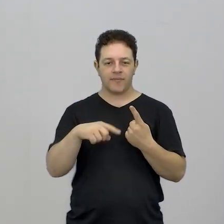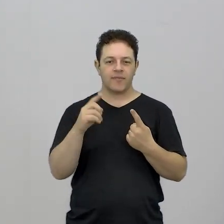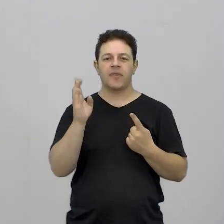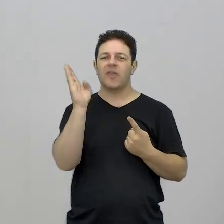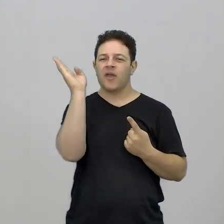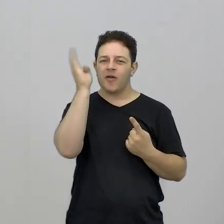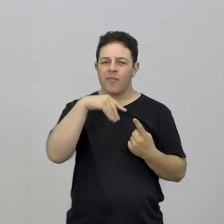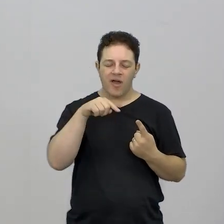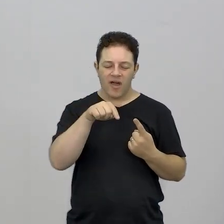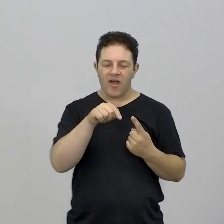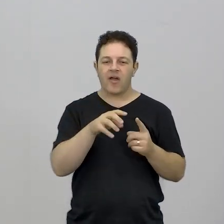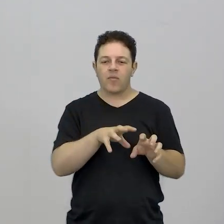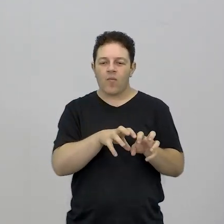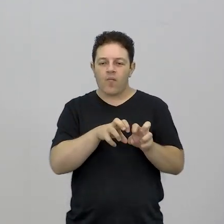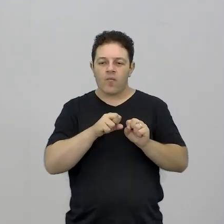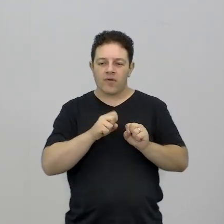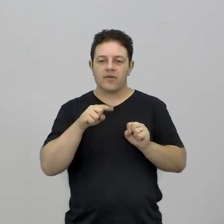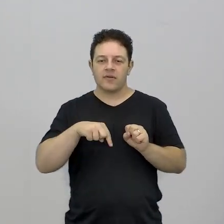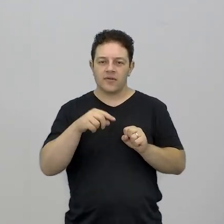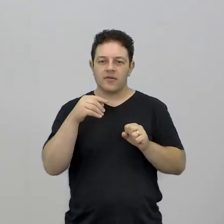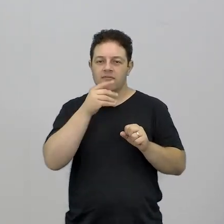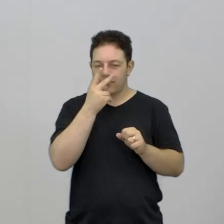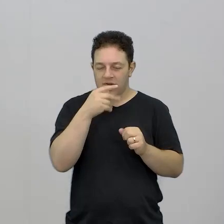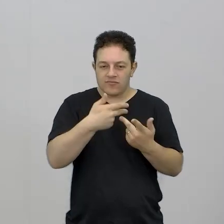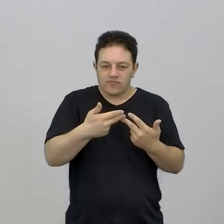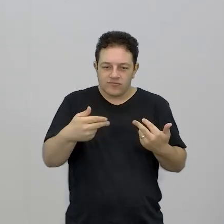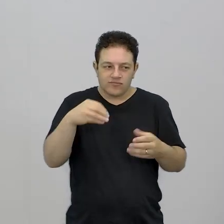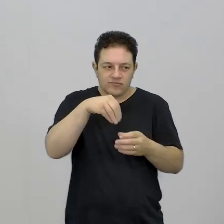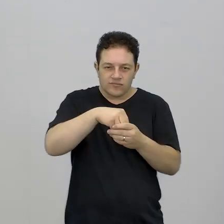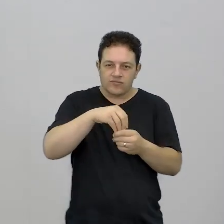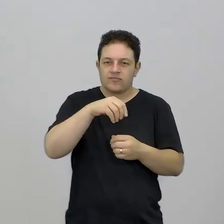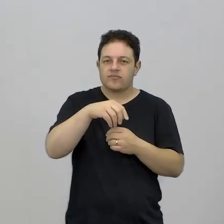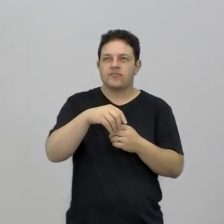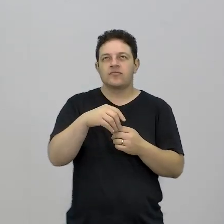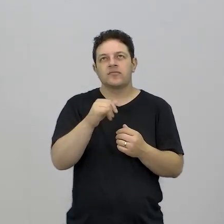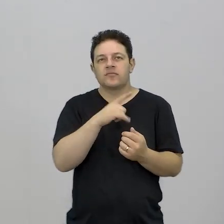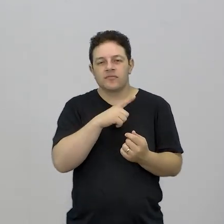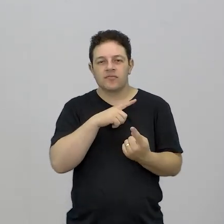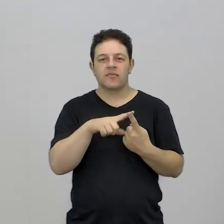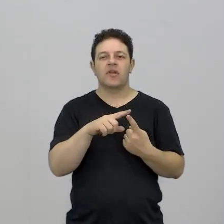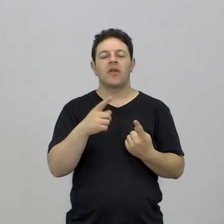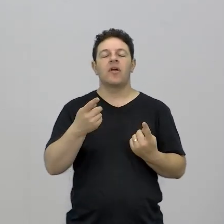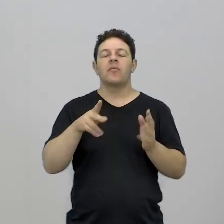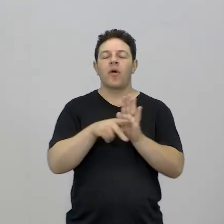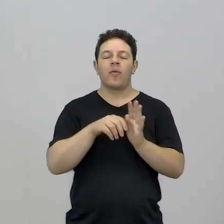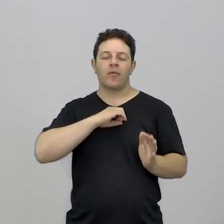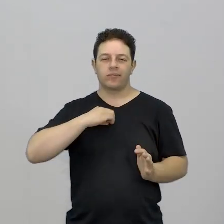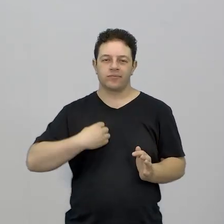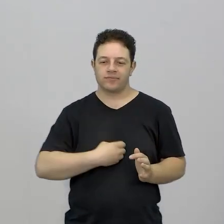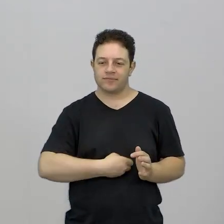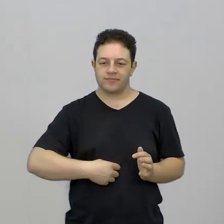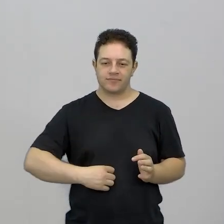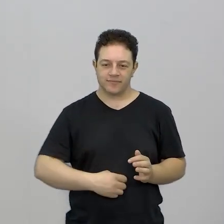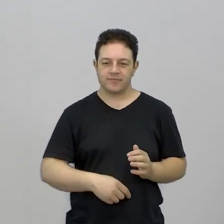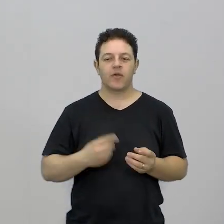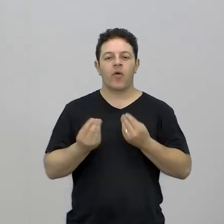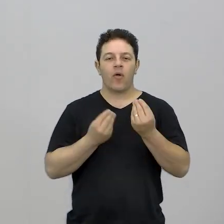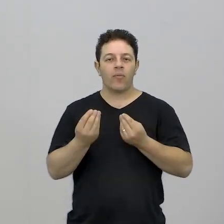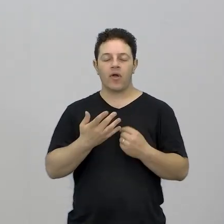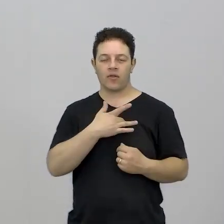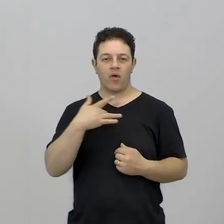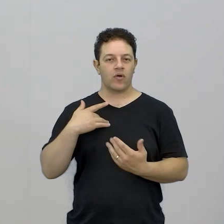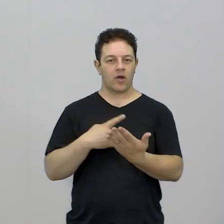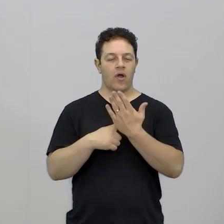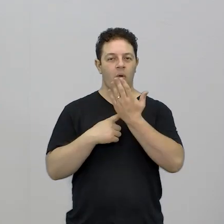dos nutrientes, né, então aí a gente abordou uma questão digestória, né, uma questão aí de saúde